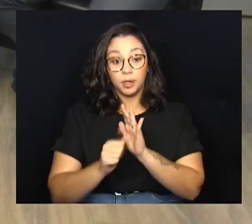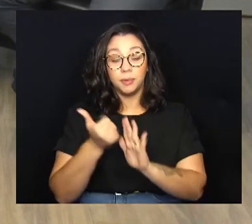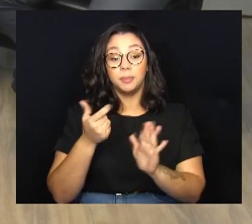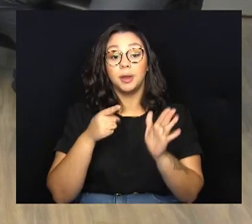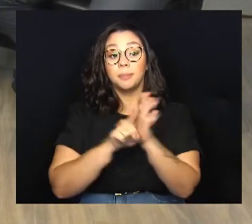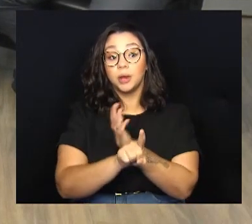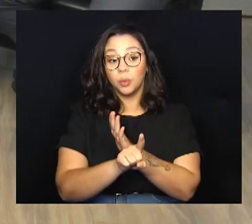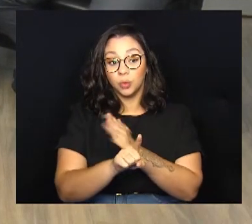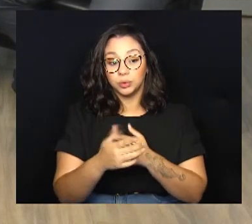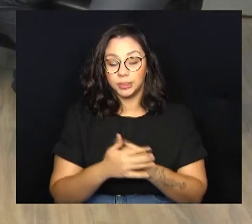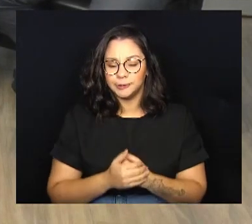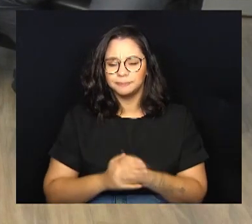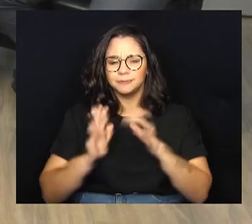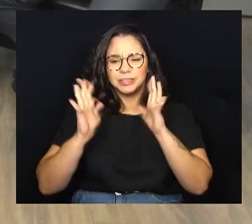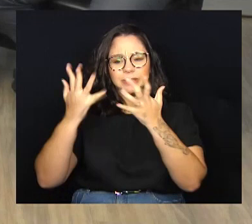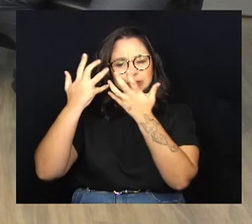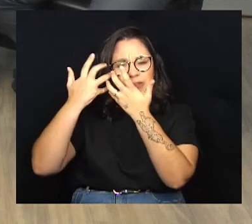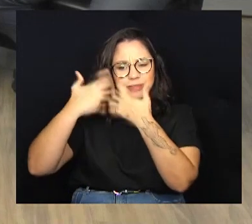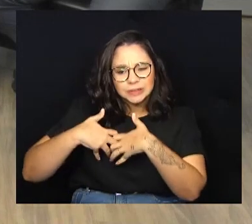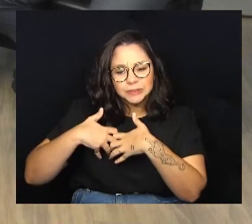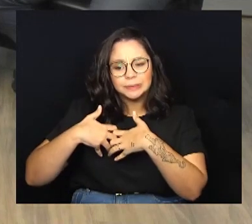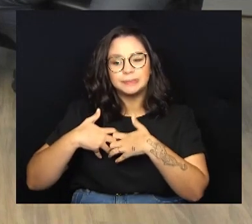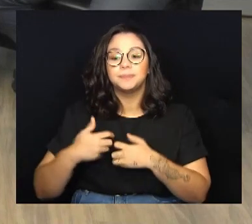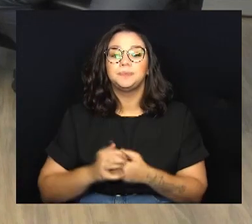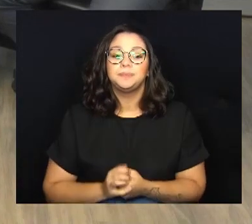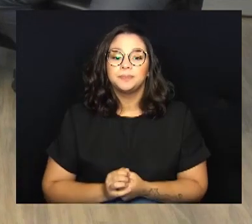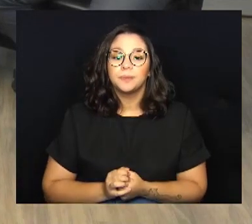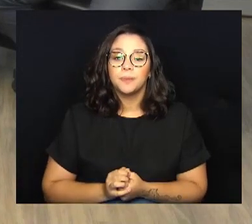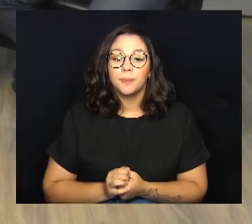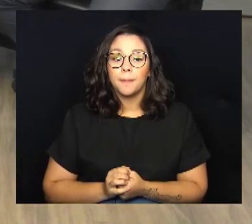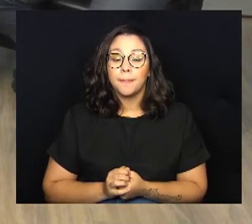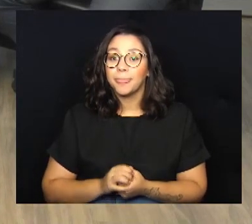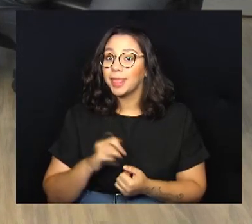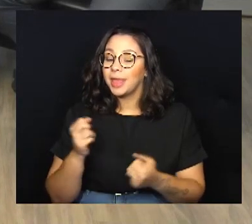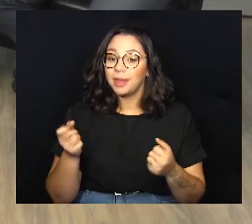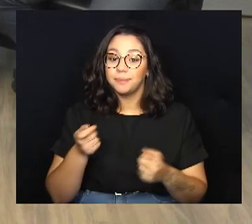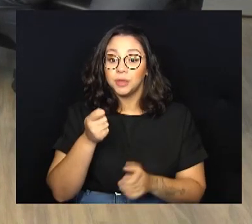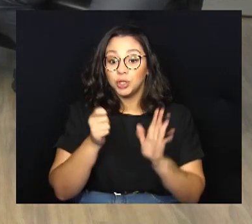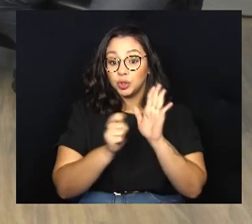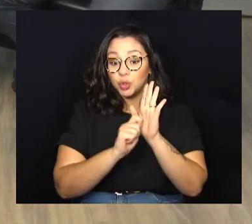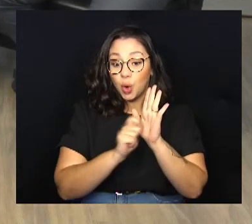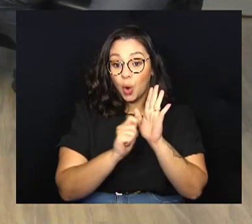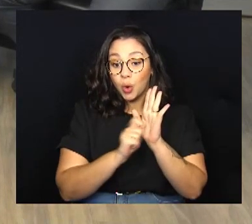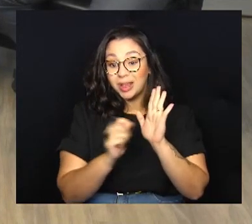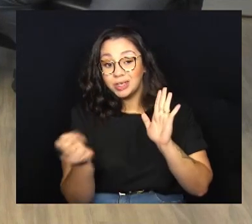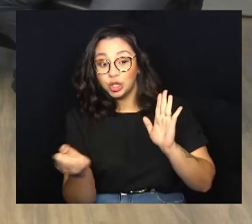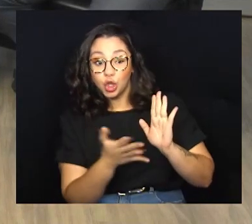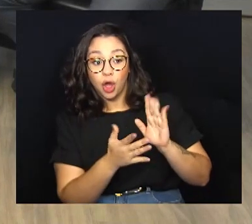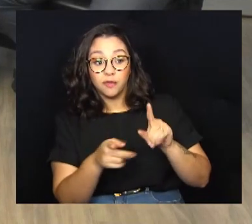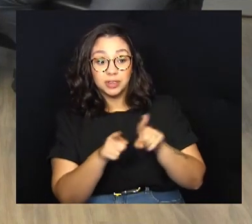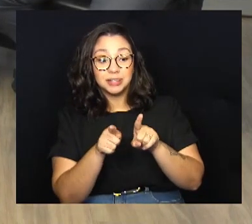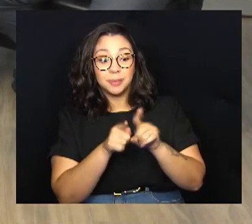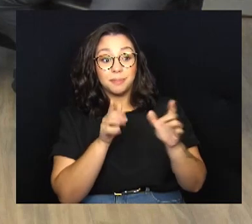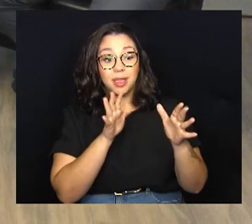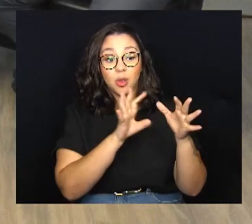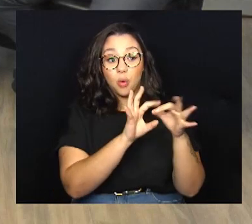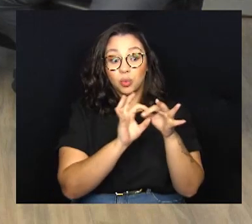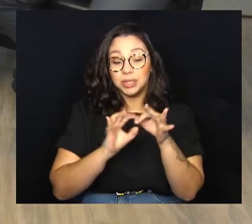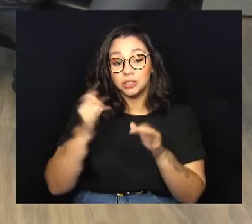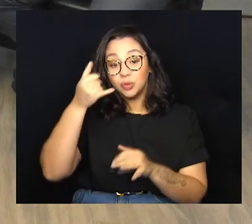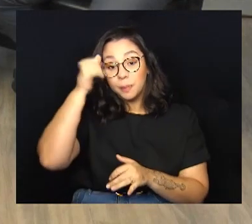de Prevenção às Drogas aqui da Câmara Municipal de Campinas, o vereador Nelson Osseri, o membro da mesma comissão, o vereador